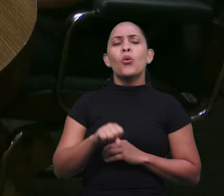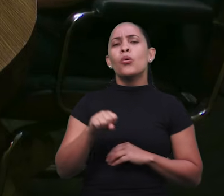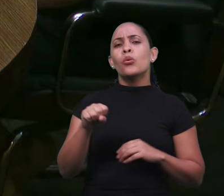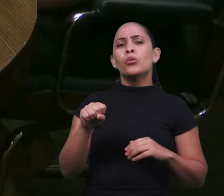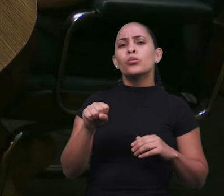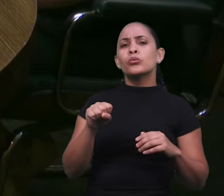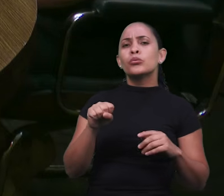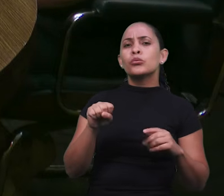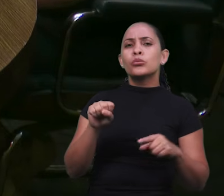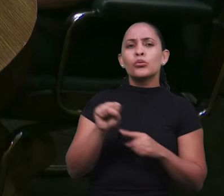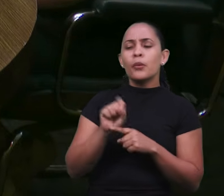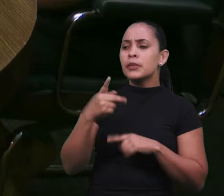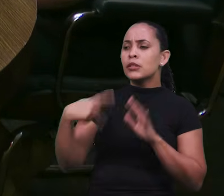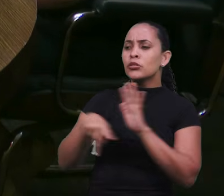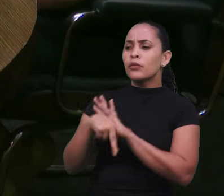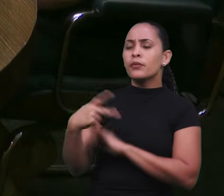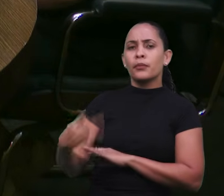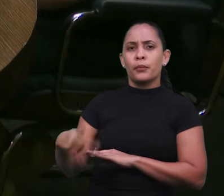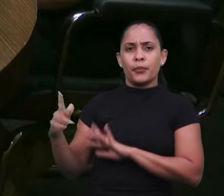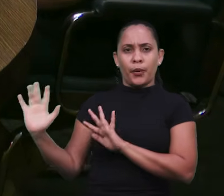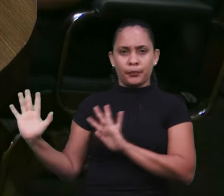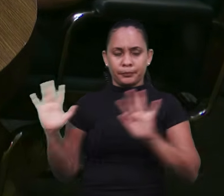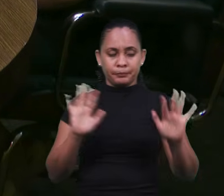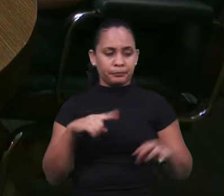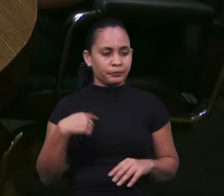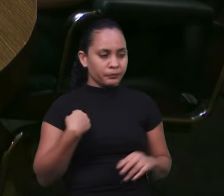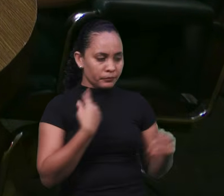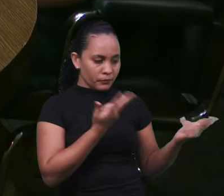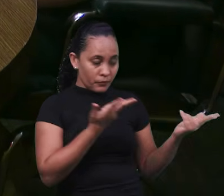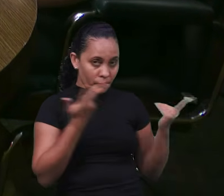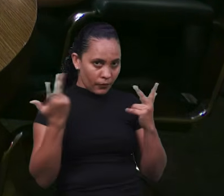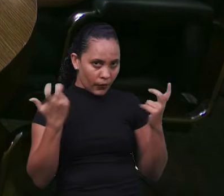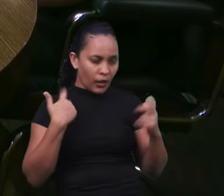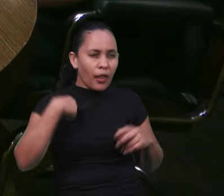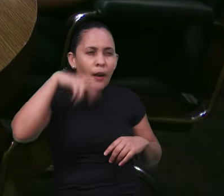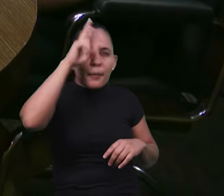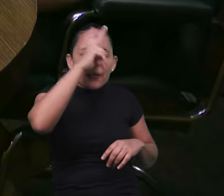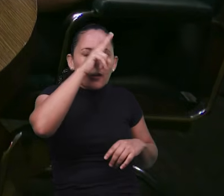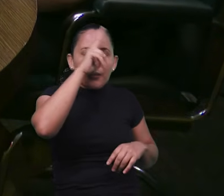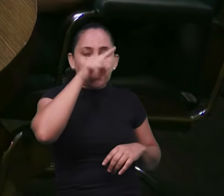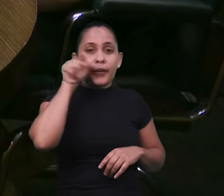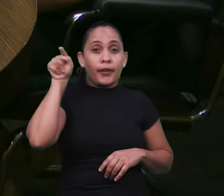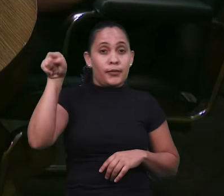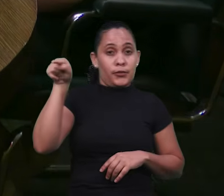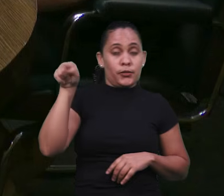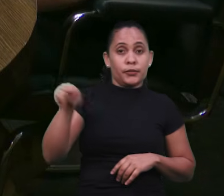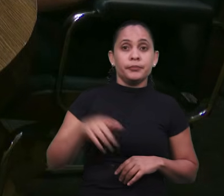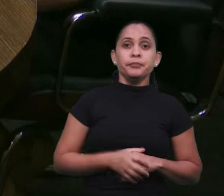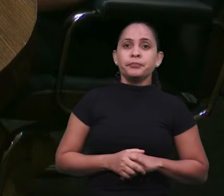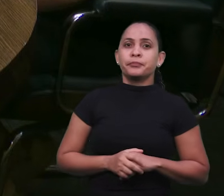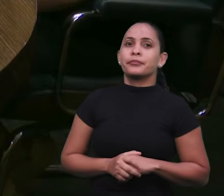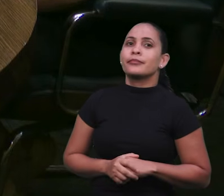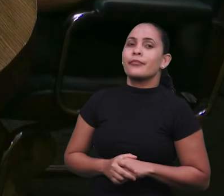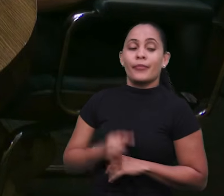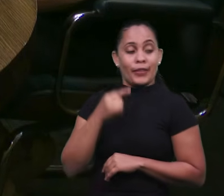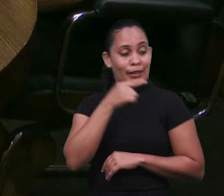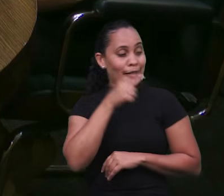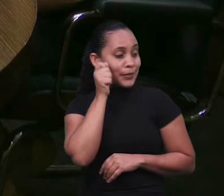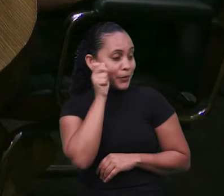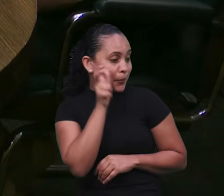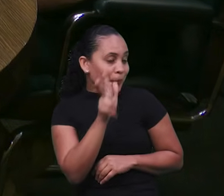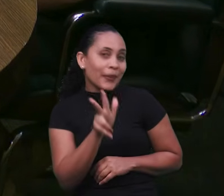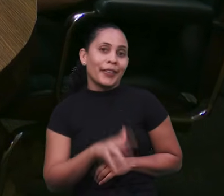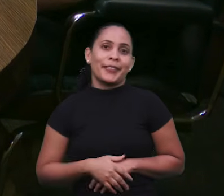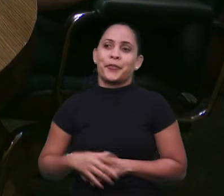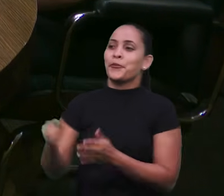remete a um título. E aí como é que sinalizaria, Priscila? E aí nós vamos ver aqui, né? Lembrar do que a Amável já trouxe. Alan é muito esperto. Não